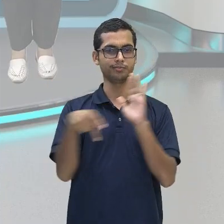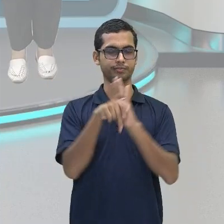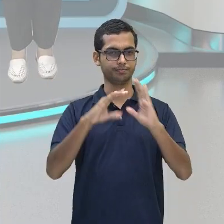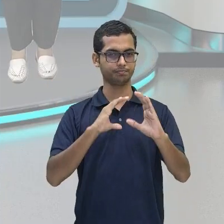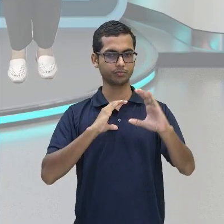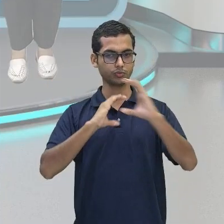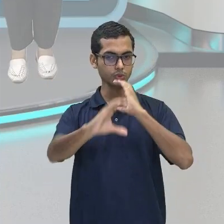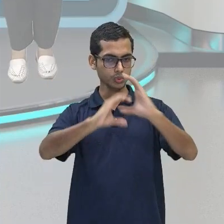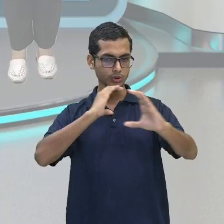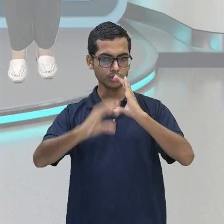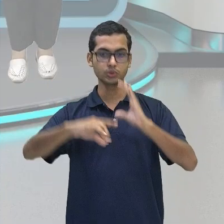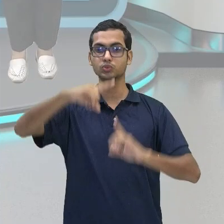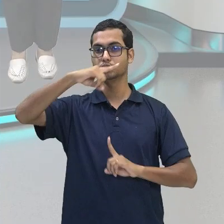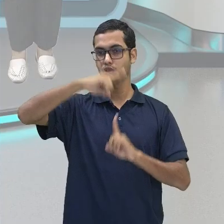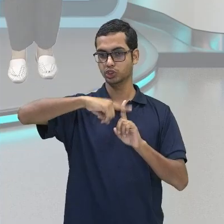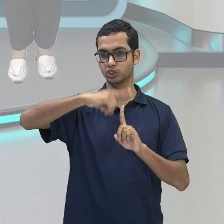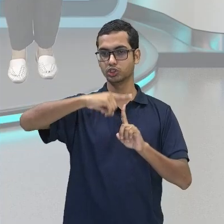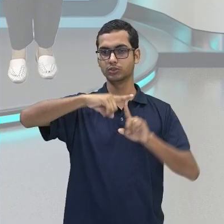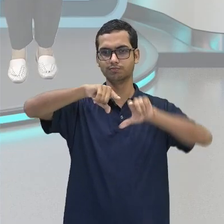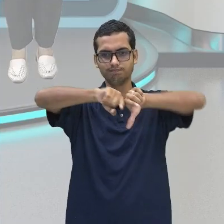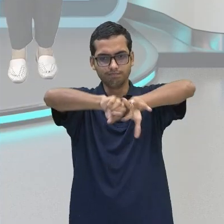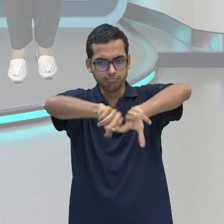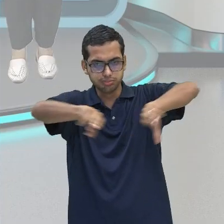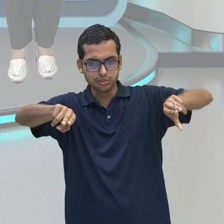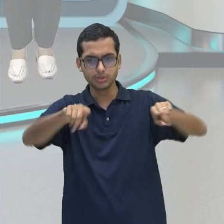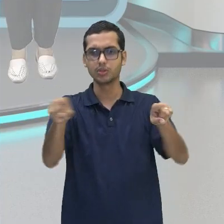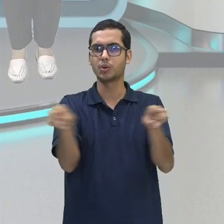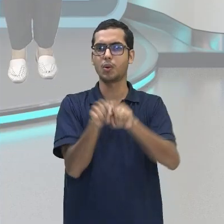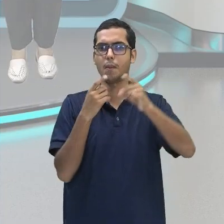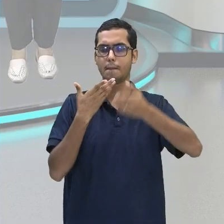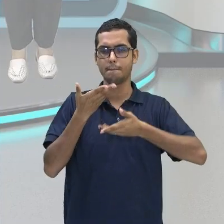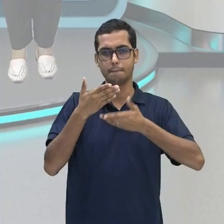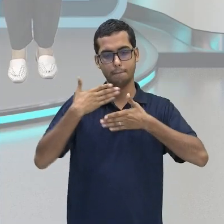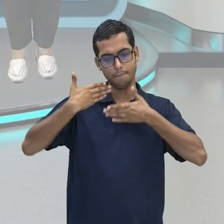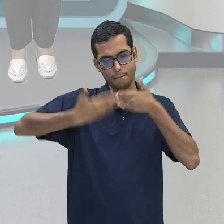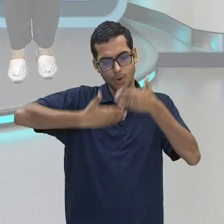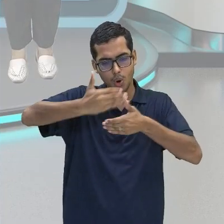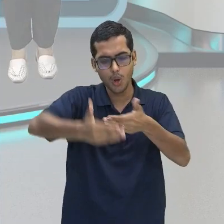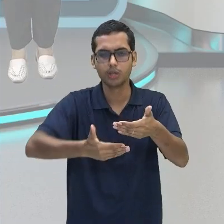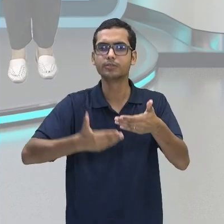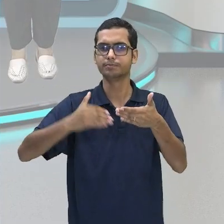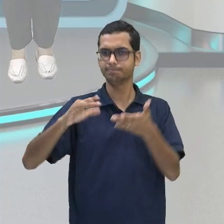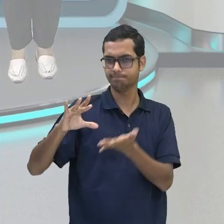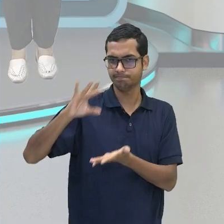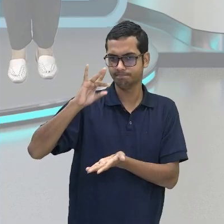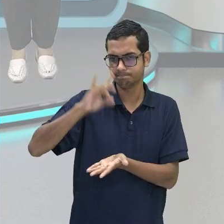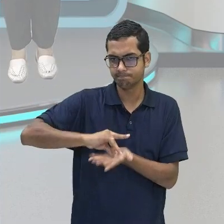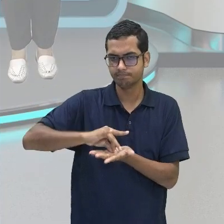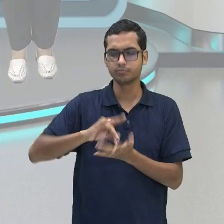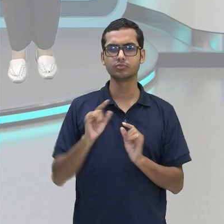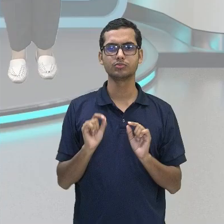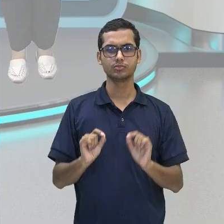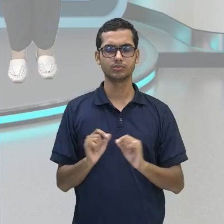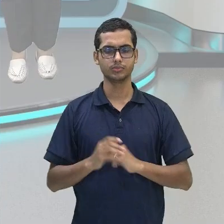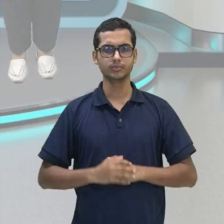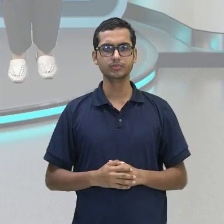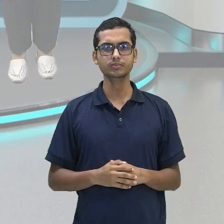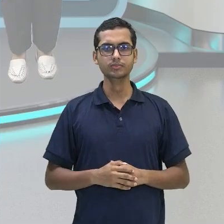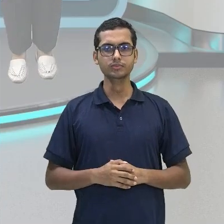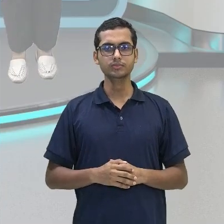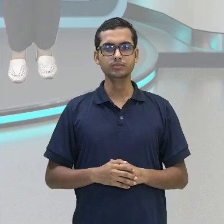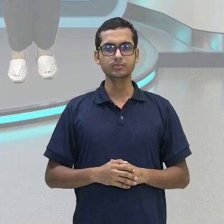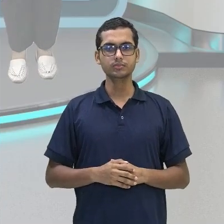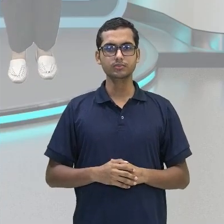correto? Interlocução, processo de interação entre, pelo menos, uma pessoa que está